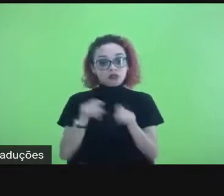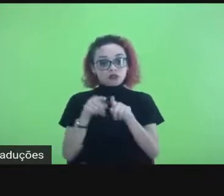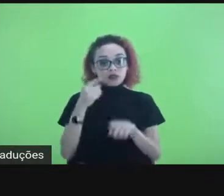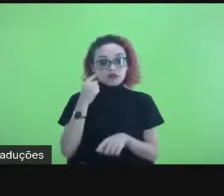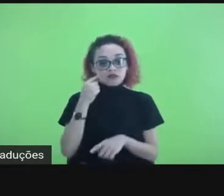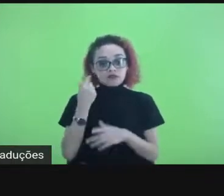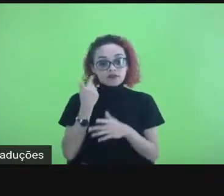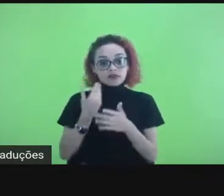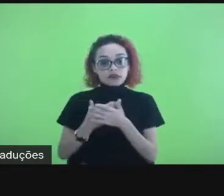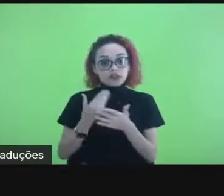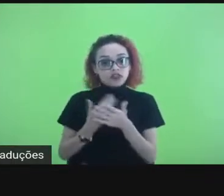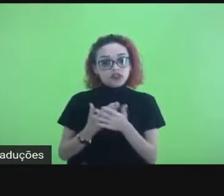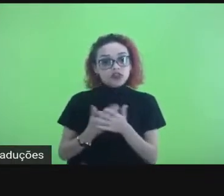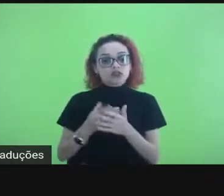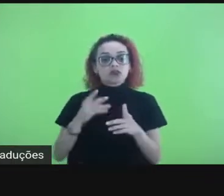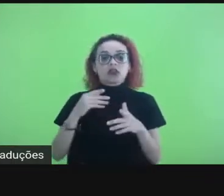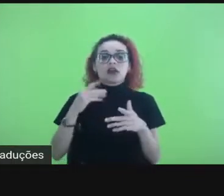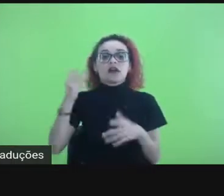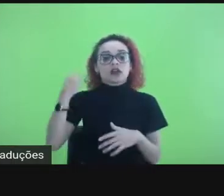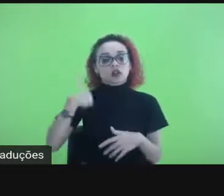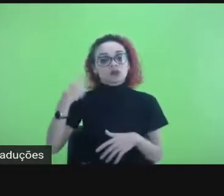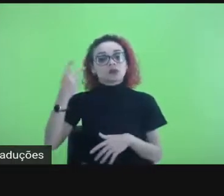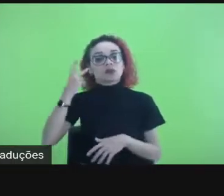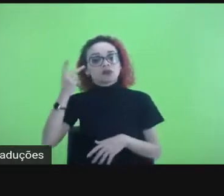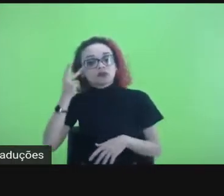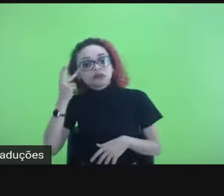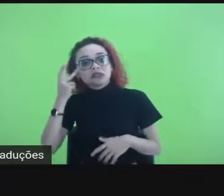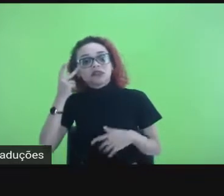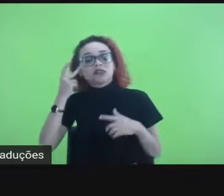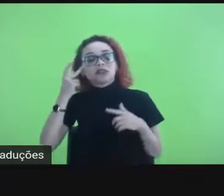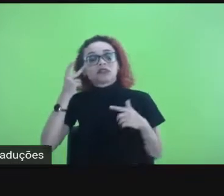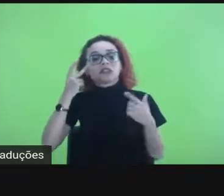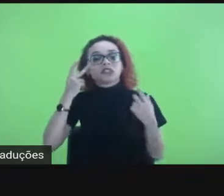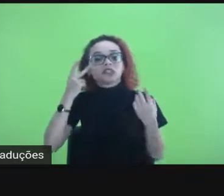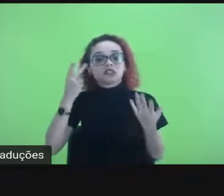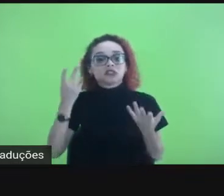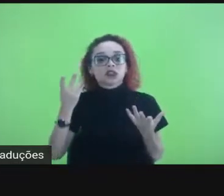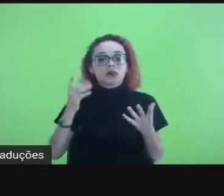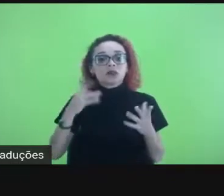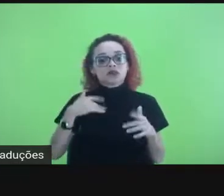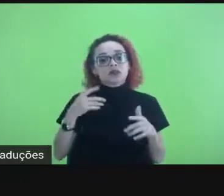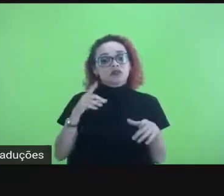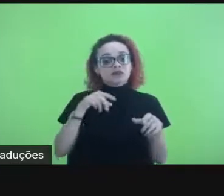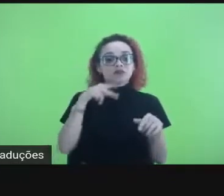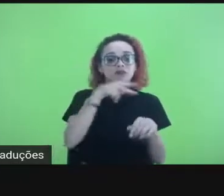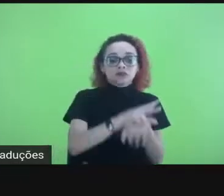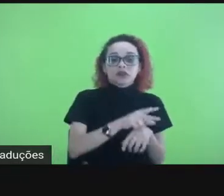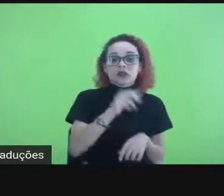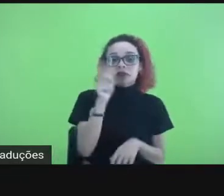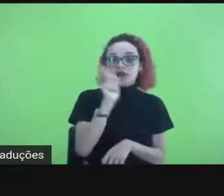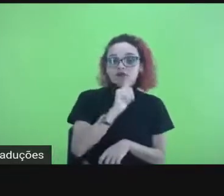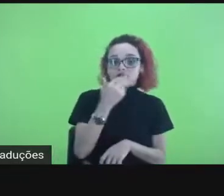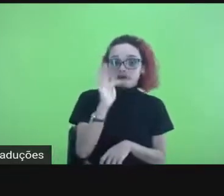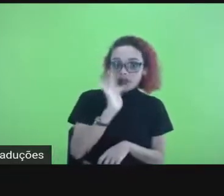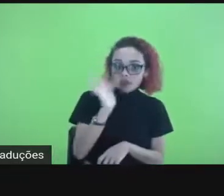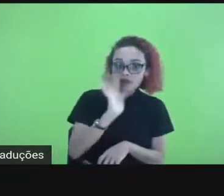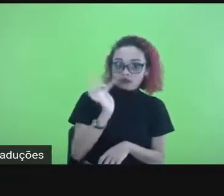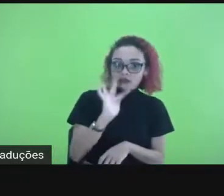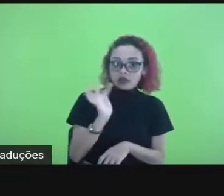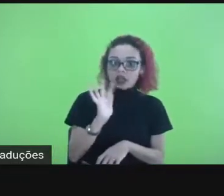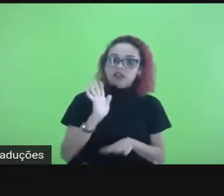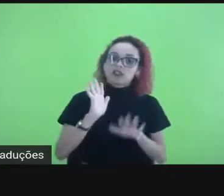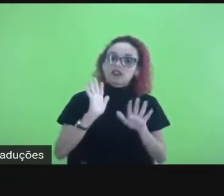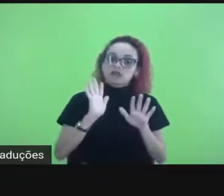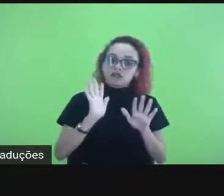estudar, fui para a Unista, né, quando fui fazer minha graduação, e já enfrentei